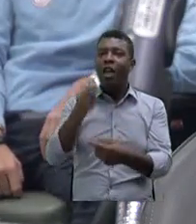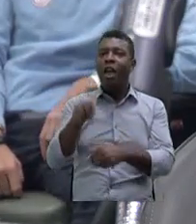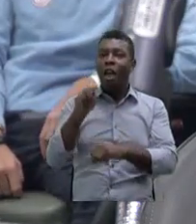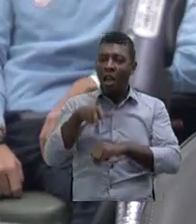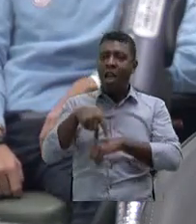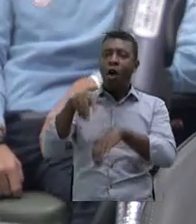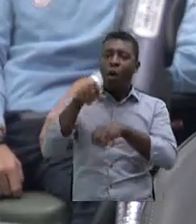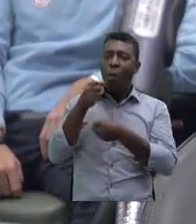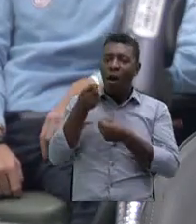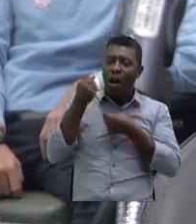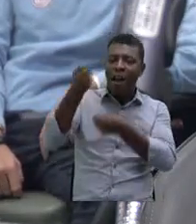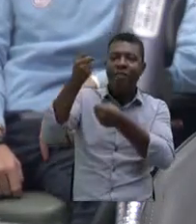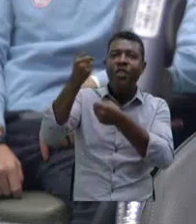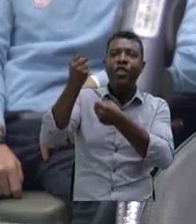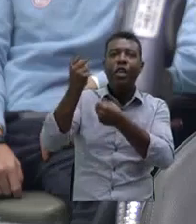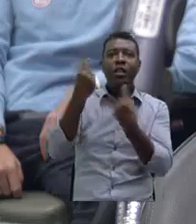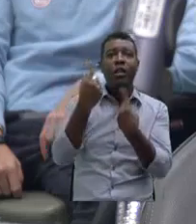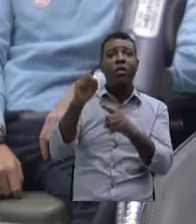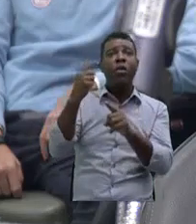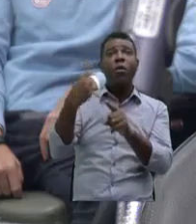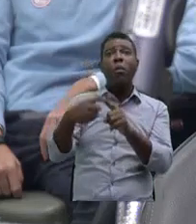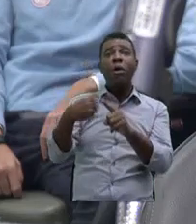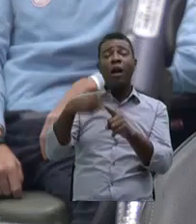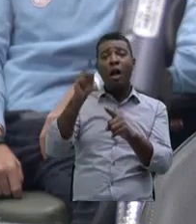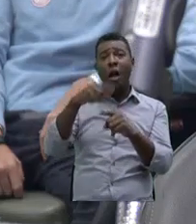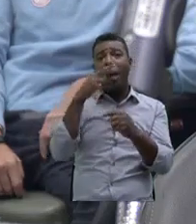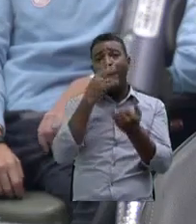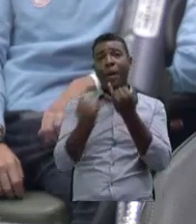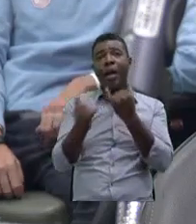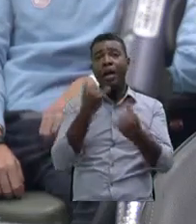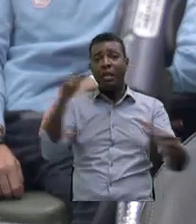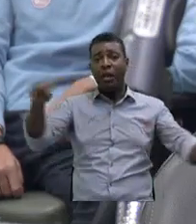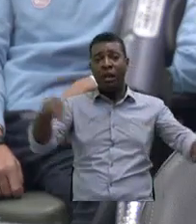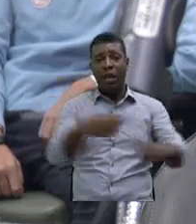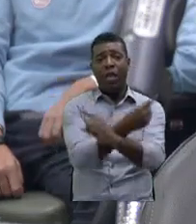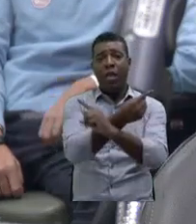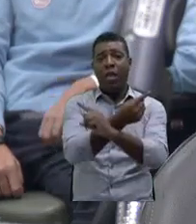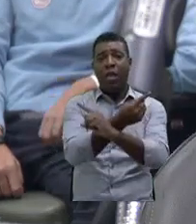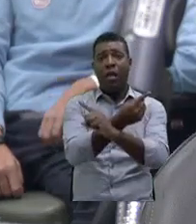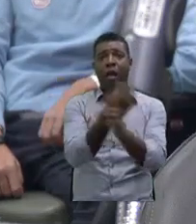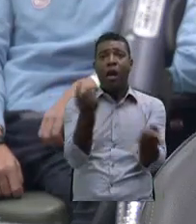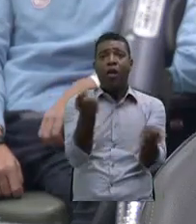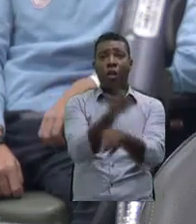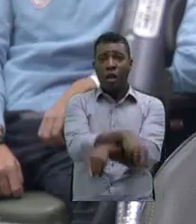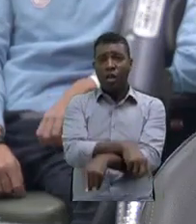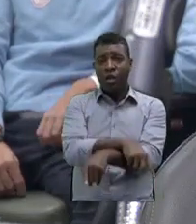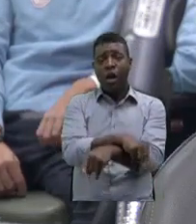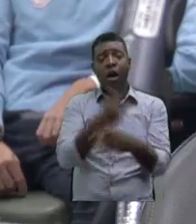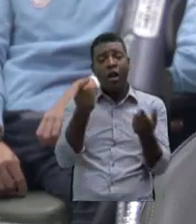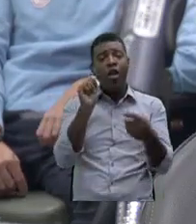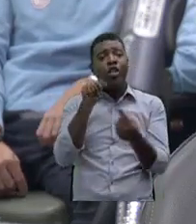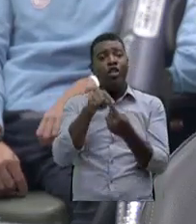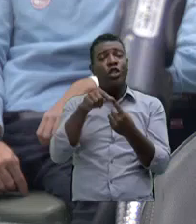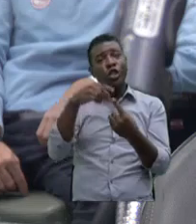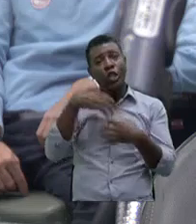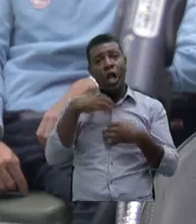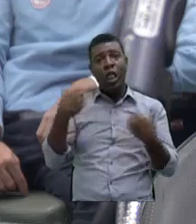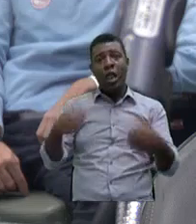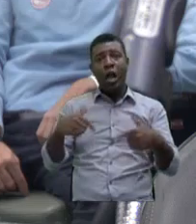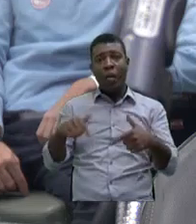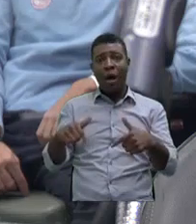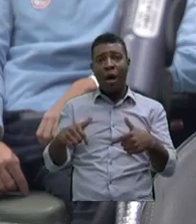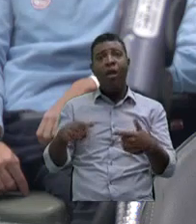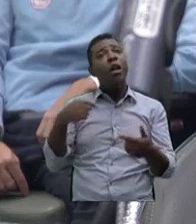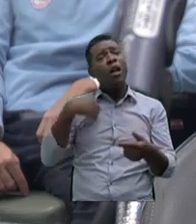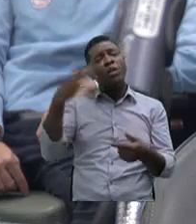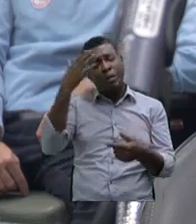que é, no mínimo, contraditória com o arcabouço de trabalho, e que eu sei muito bem das reivindicações do